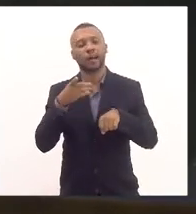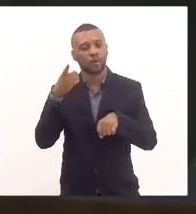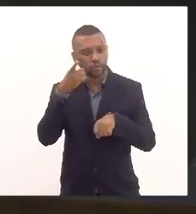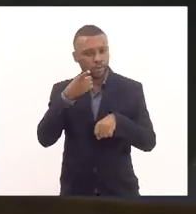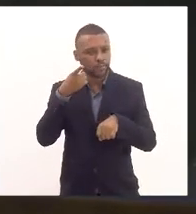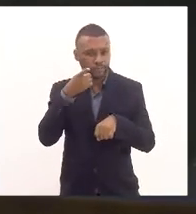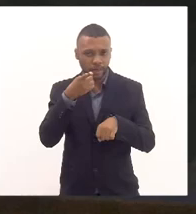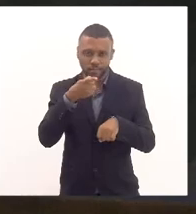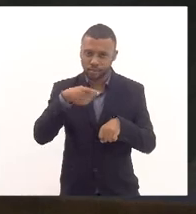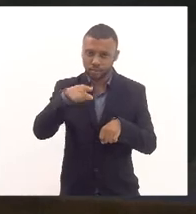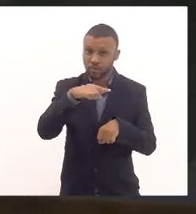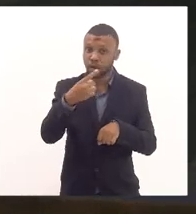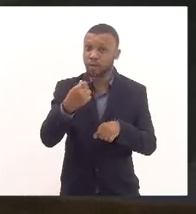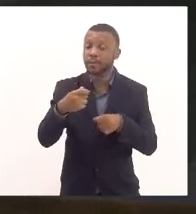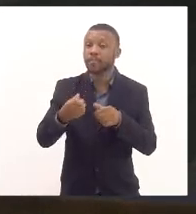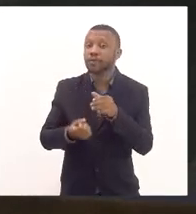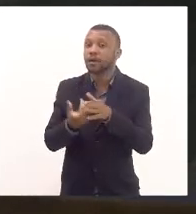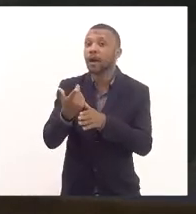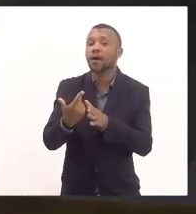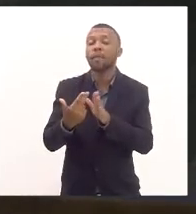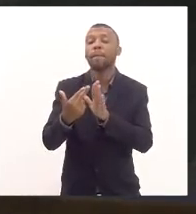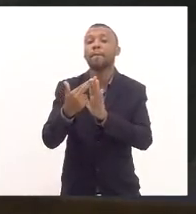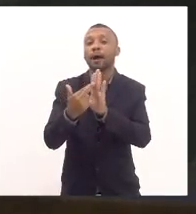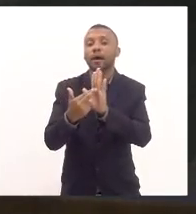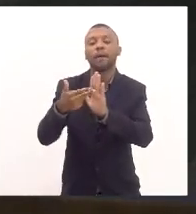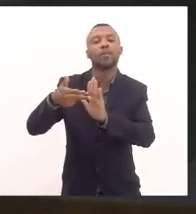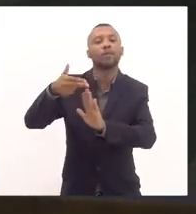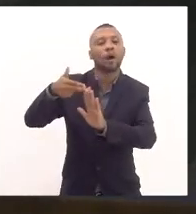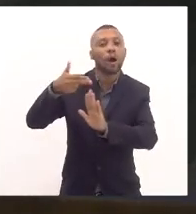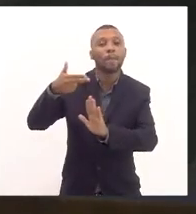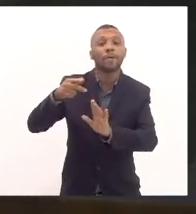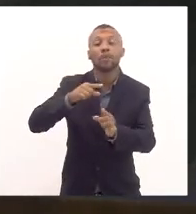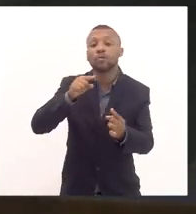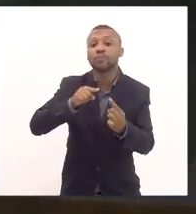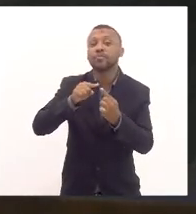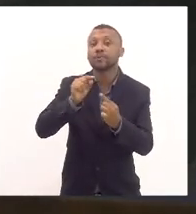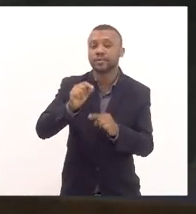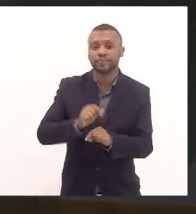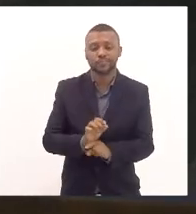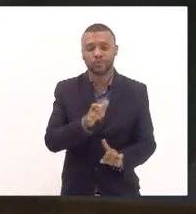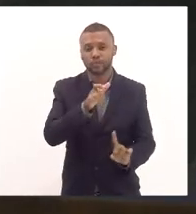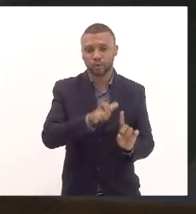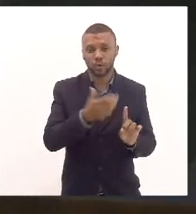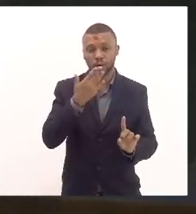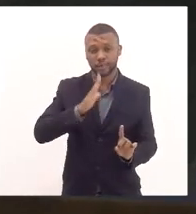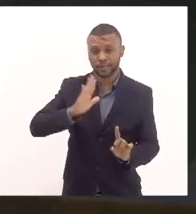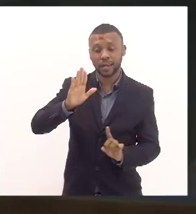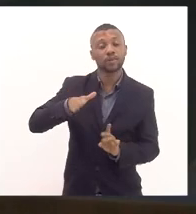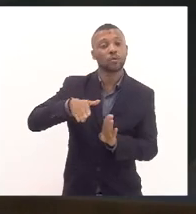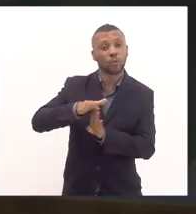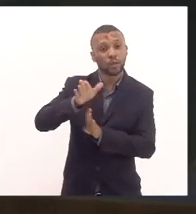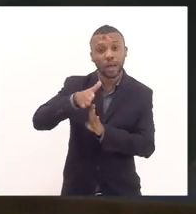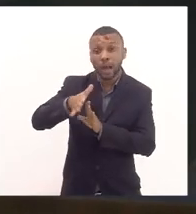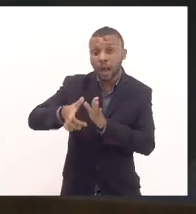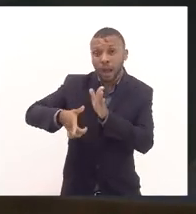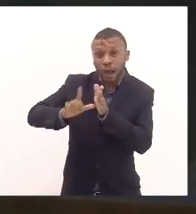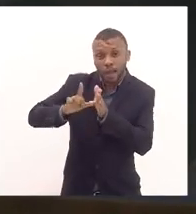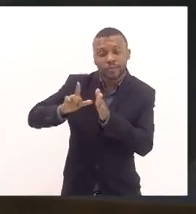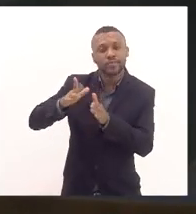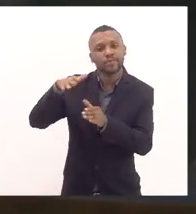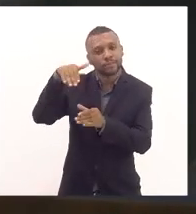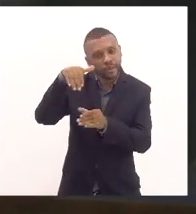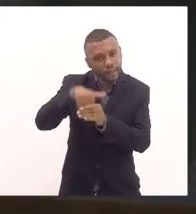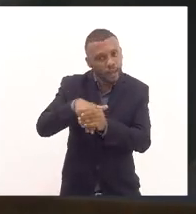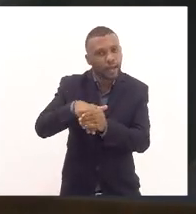deputados nós dividimos criar uma Norma para os conselheiros Ao serem antes de vos de